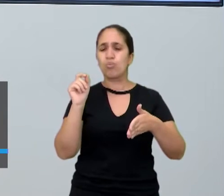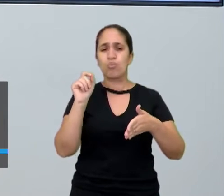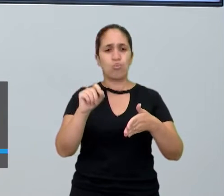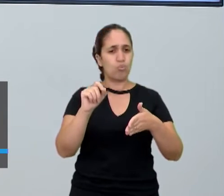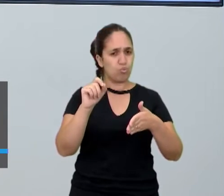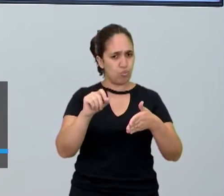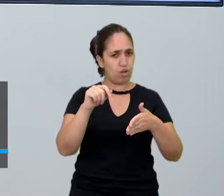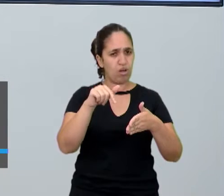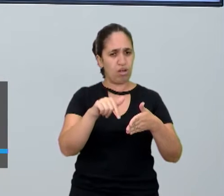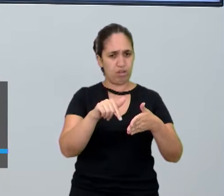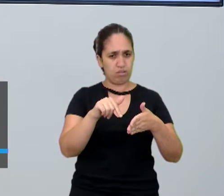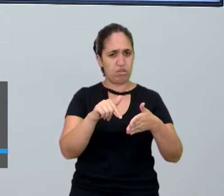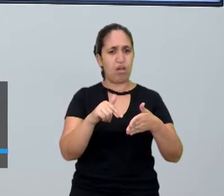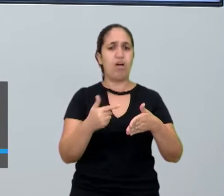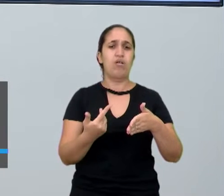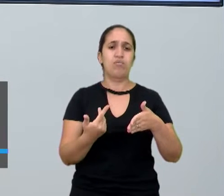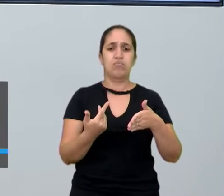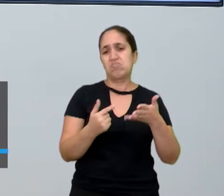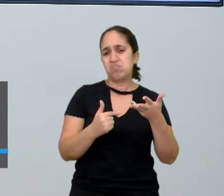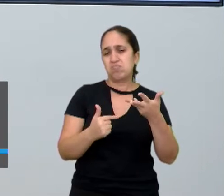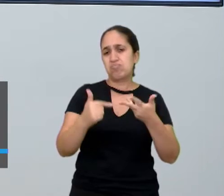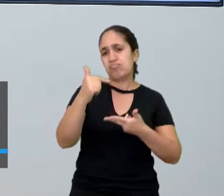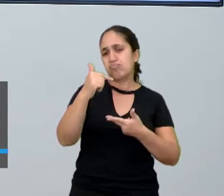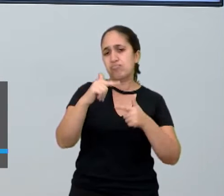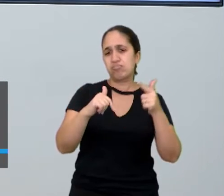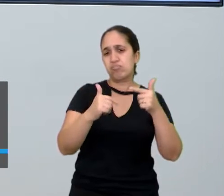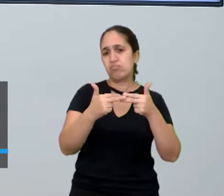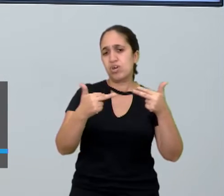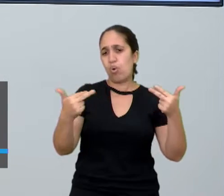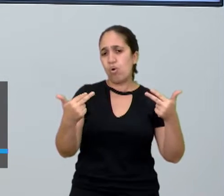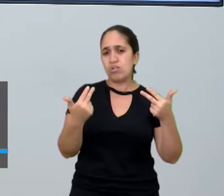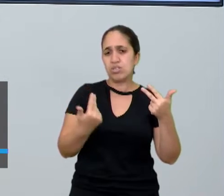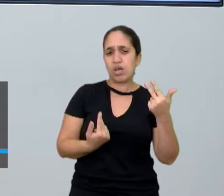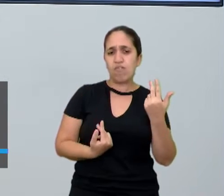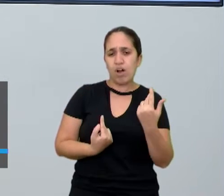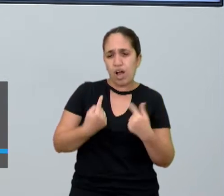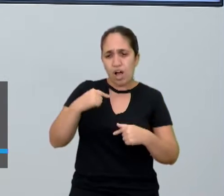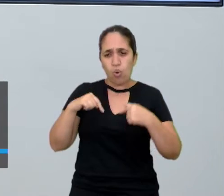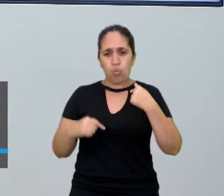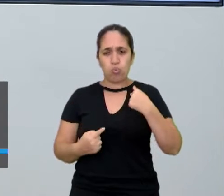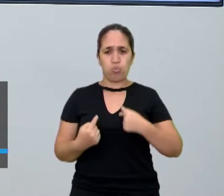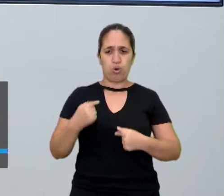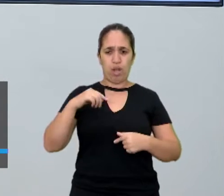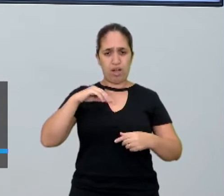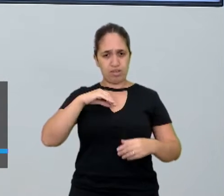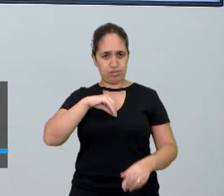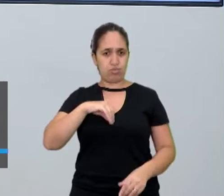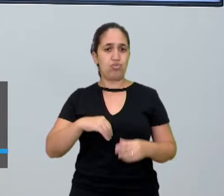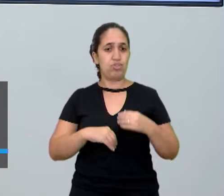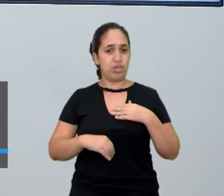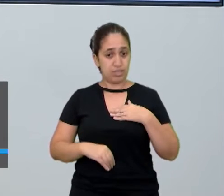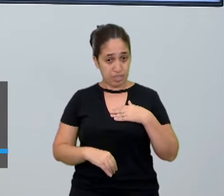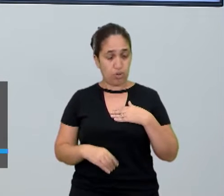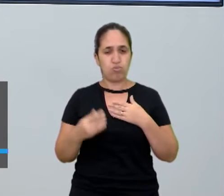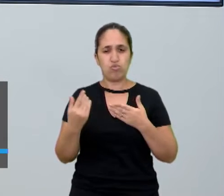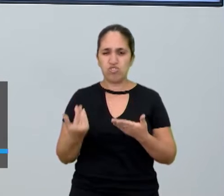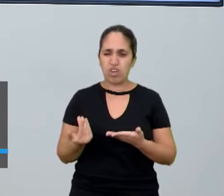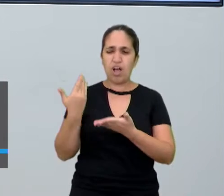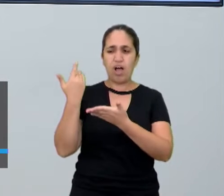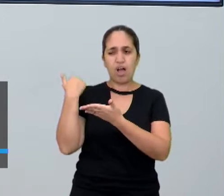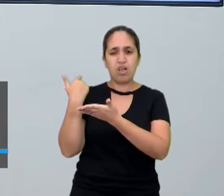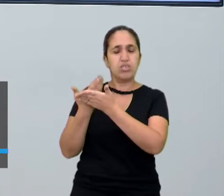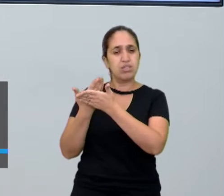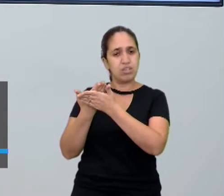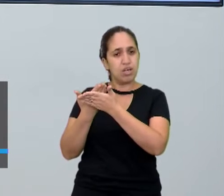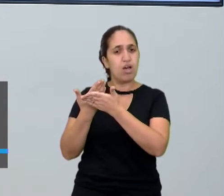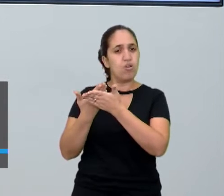mais nesses fatores, que regulam, então, a digestão. digestão, já que a gente já trabalhou